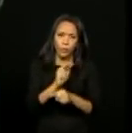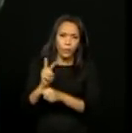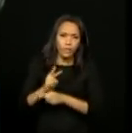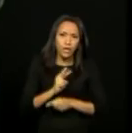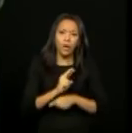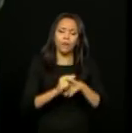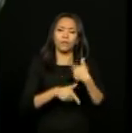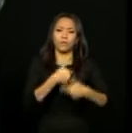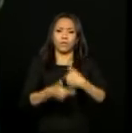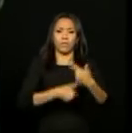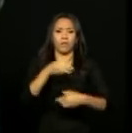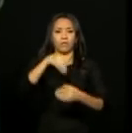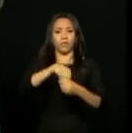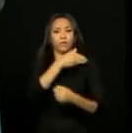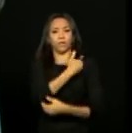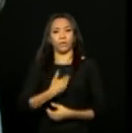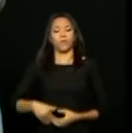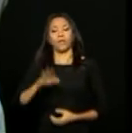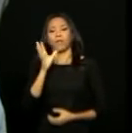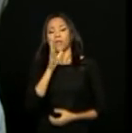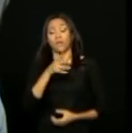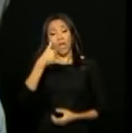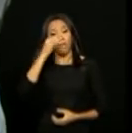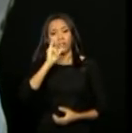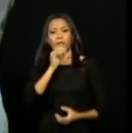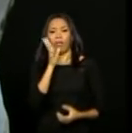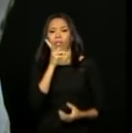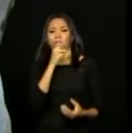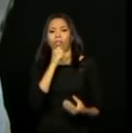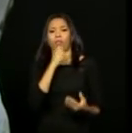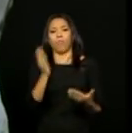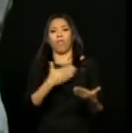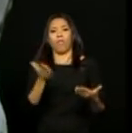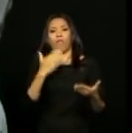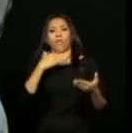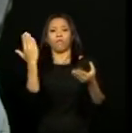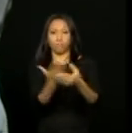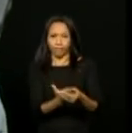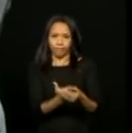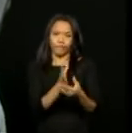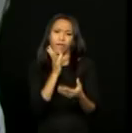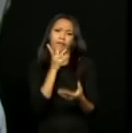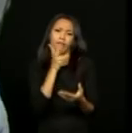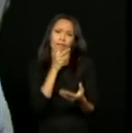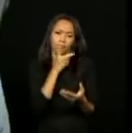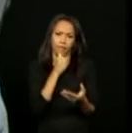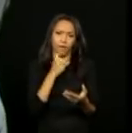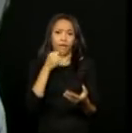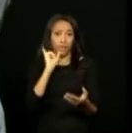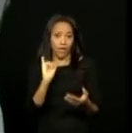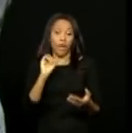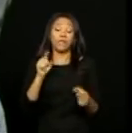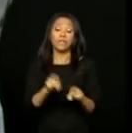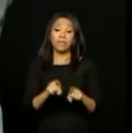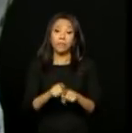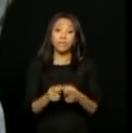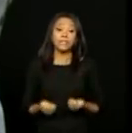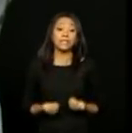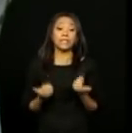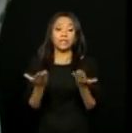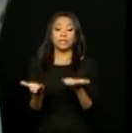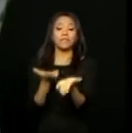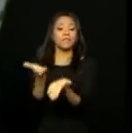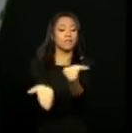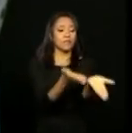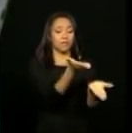combate à burocracia e à procrastinação pelo que é urgente e pela consciência de que o dever de servir a